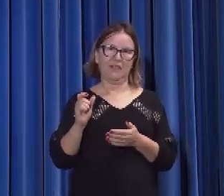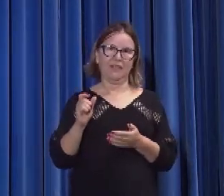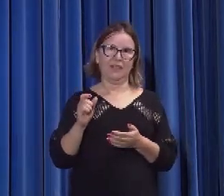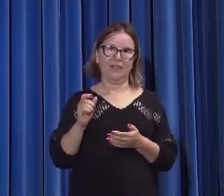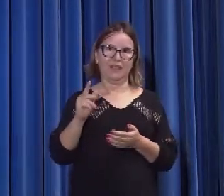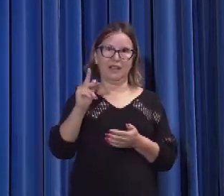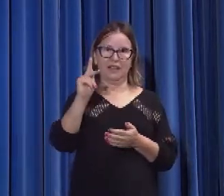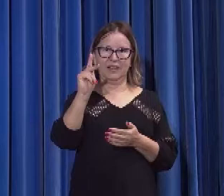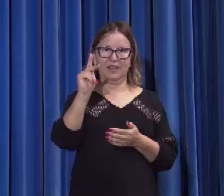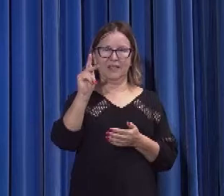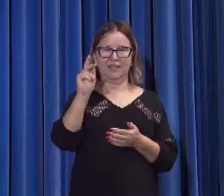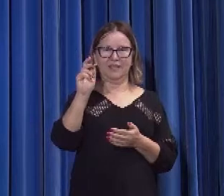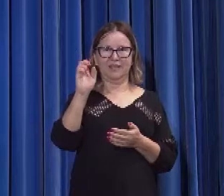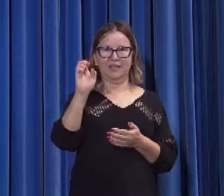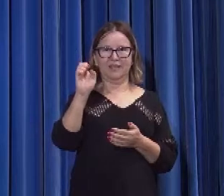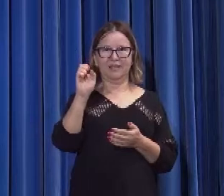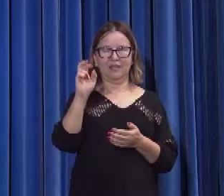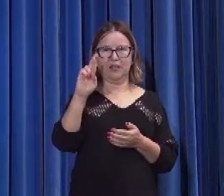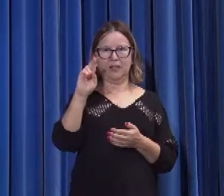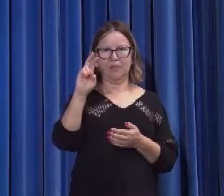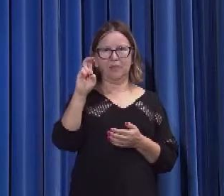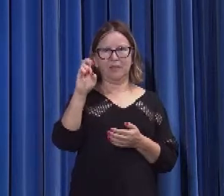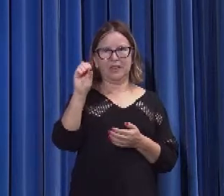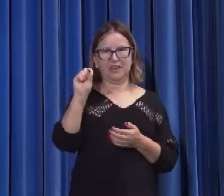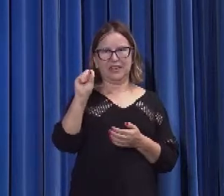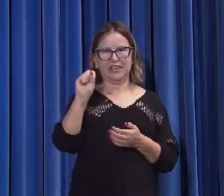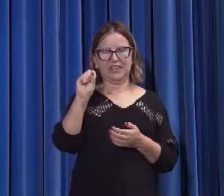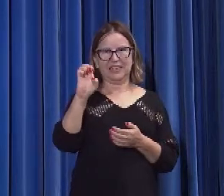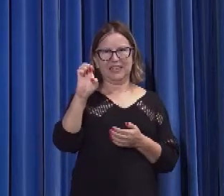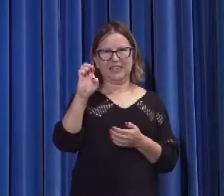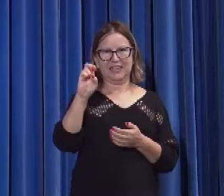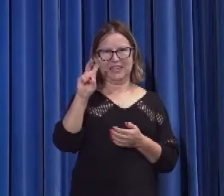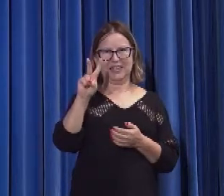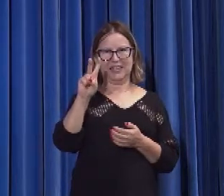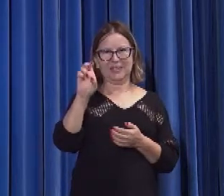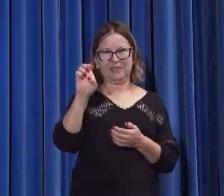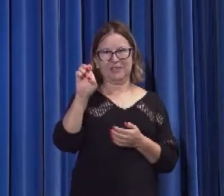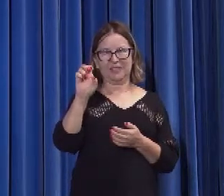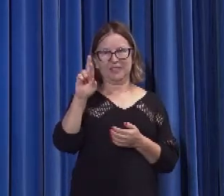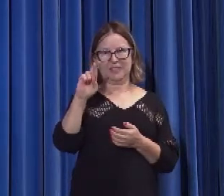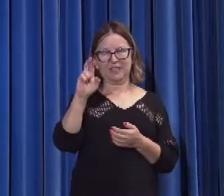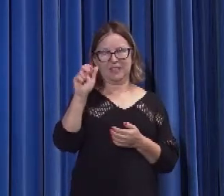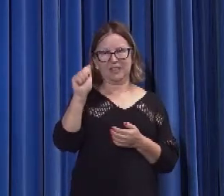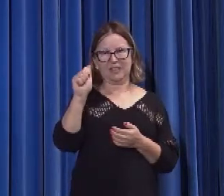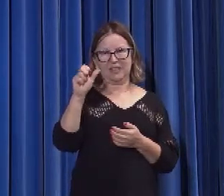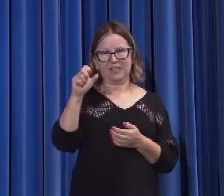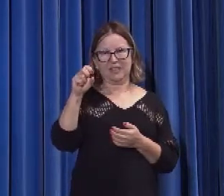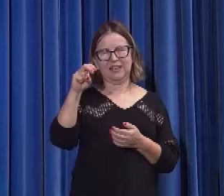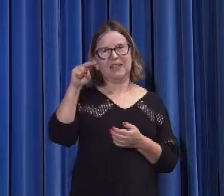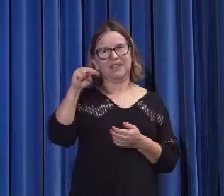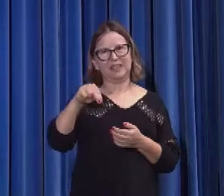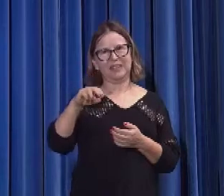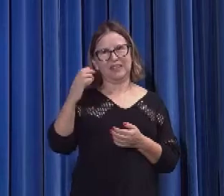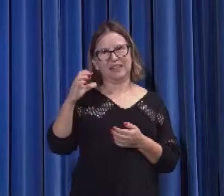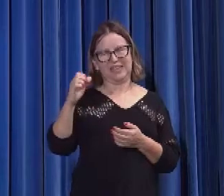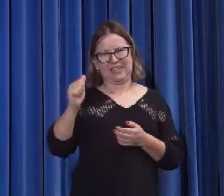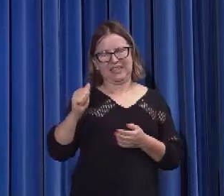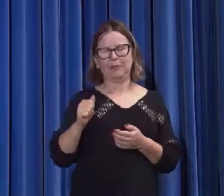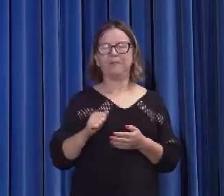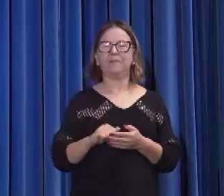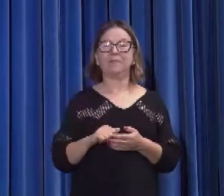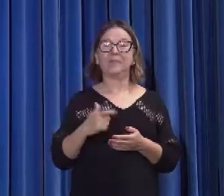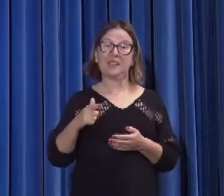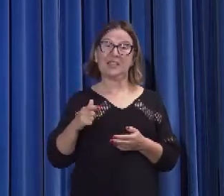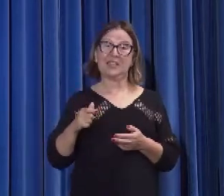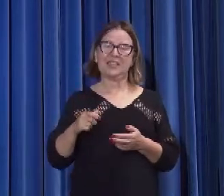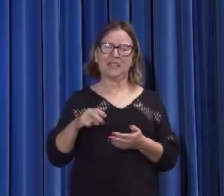do Novo Testamento. Então, perseverança é isso. Sem ela, o homem é entregue a